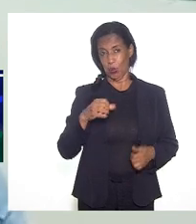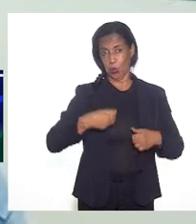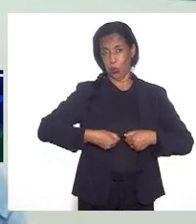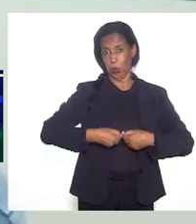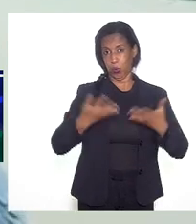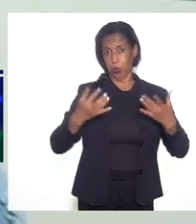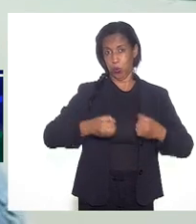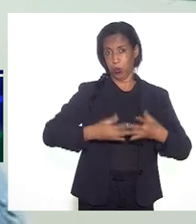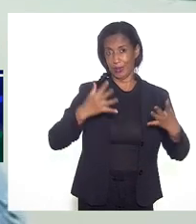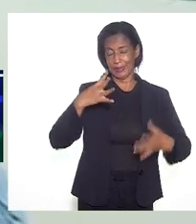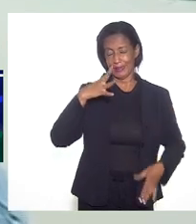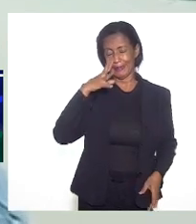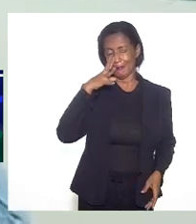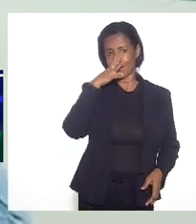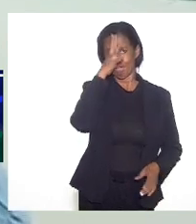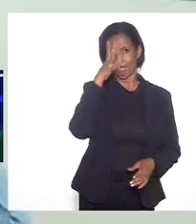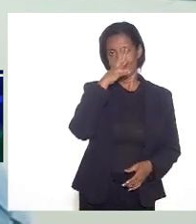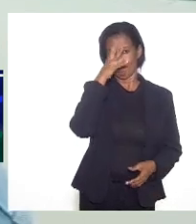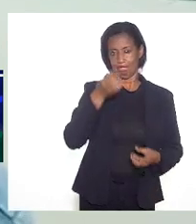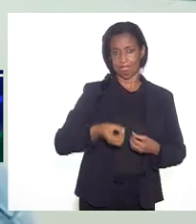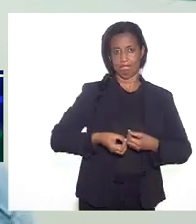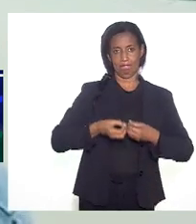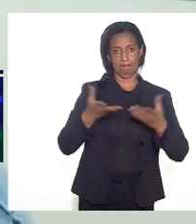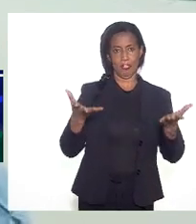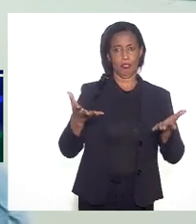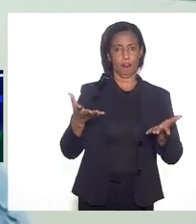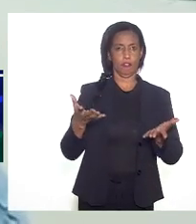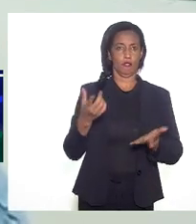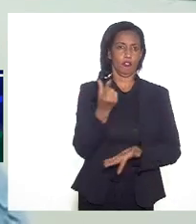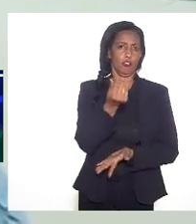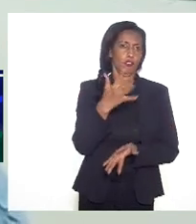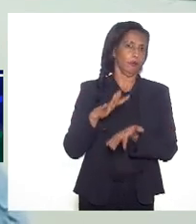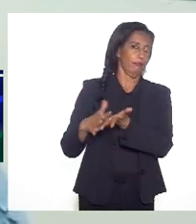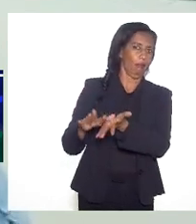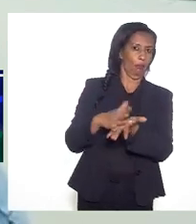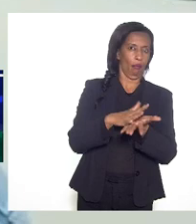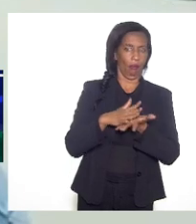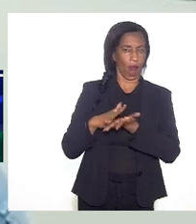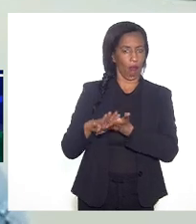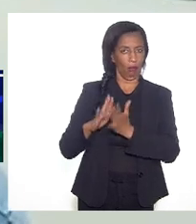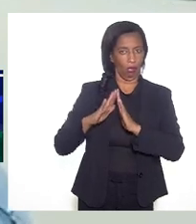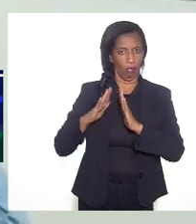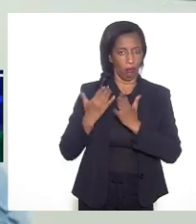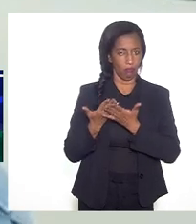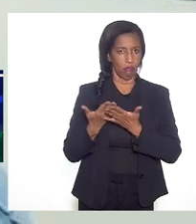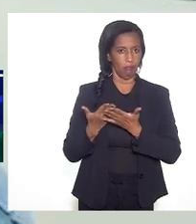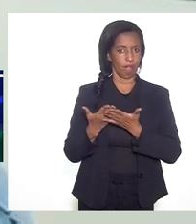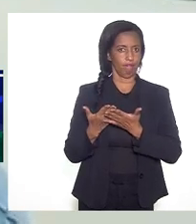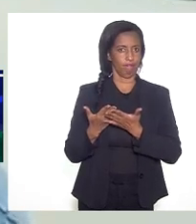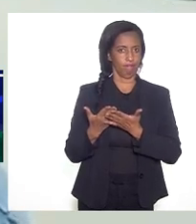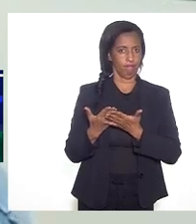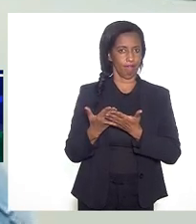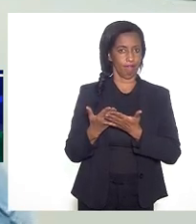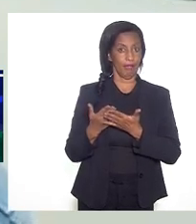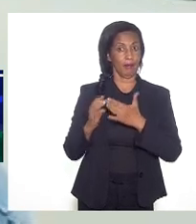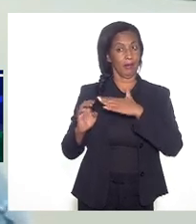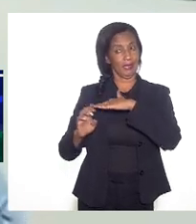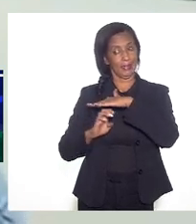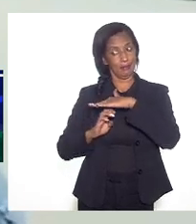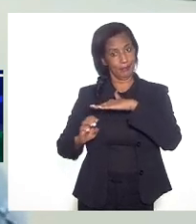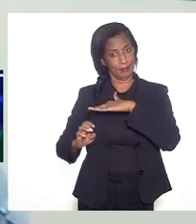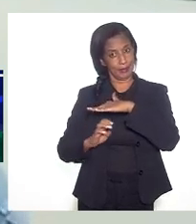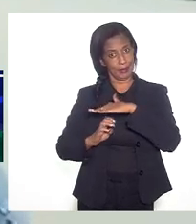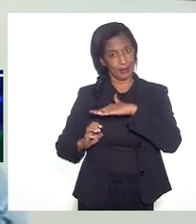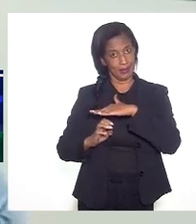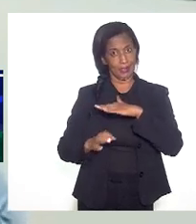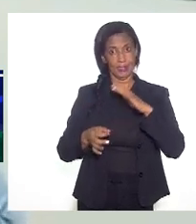absurdos, distribuindo dinheiro para as ligas e distribuindo dinheiro para as concessionárias